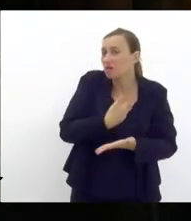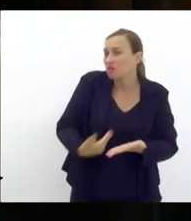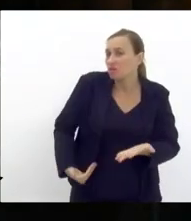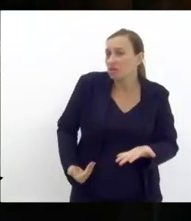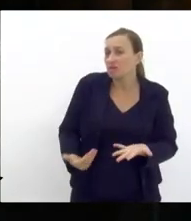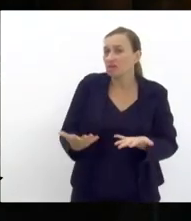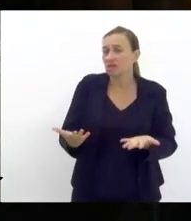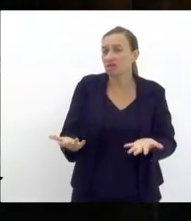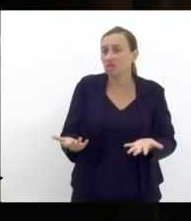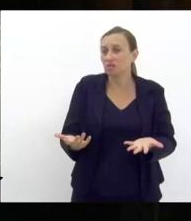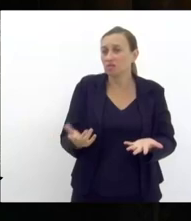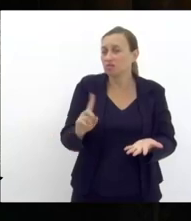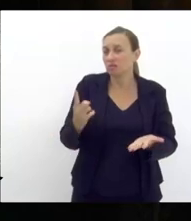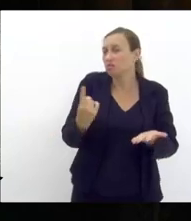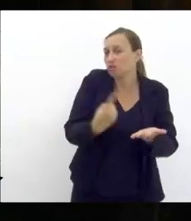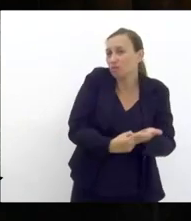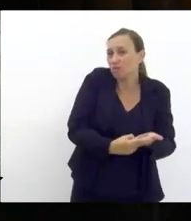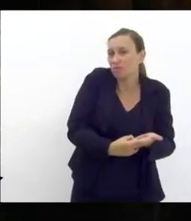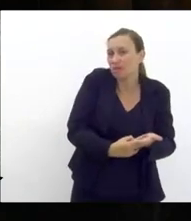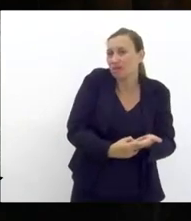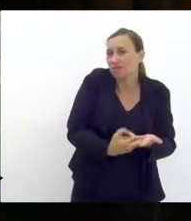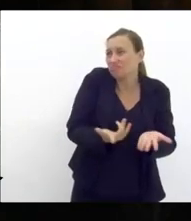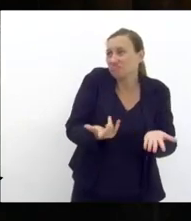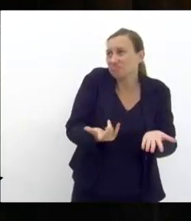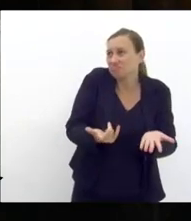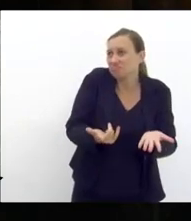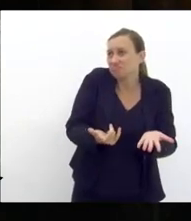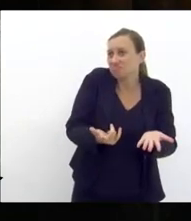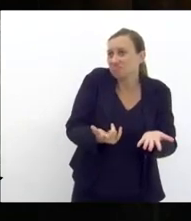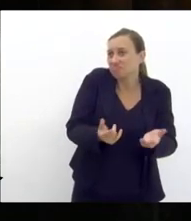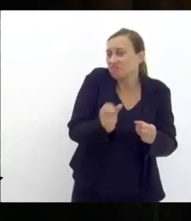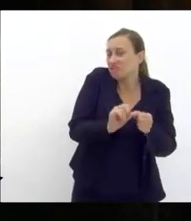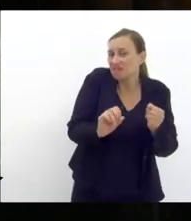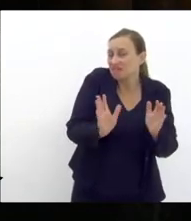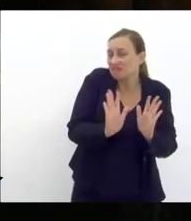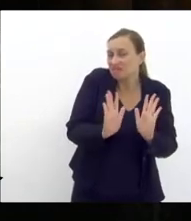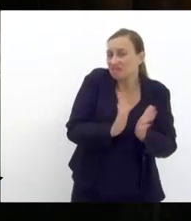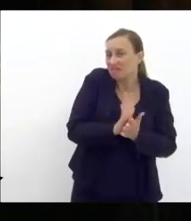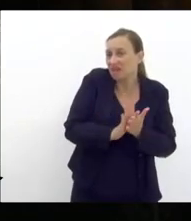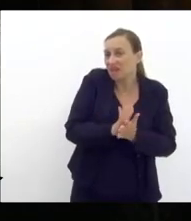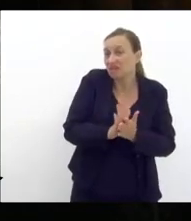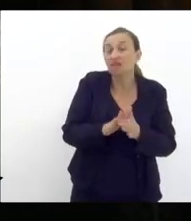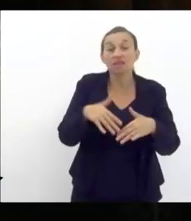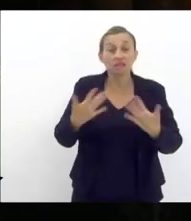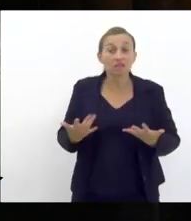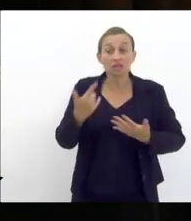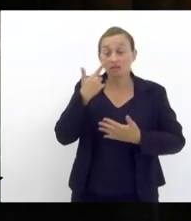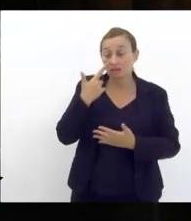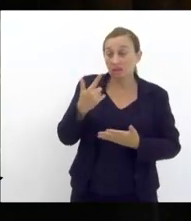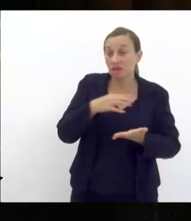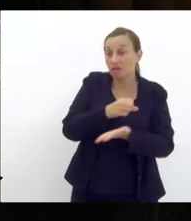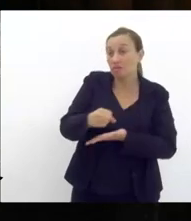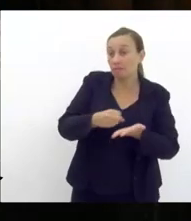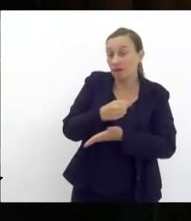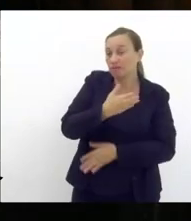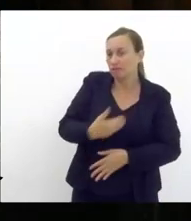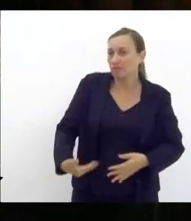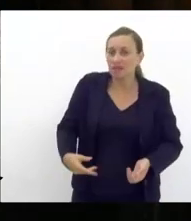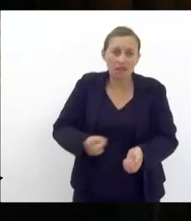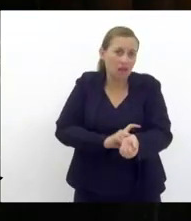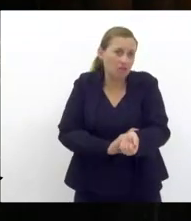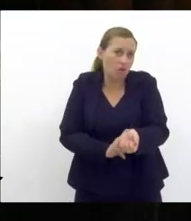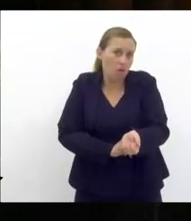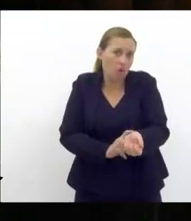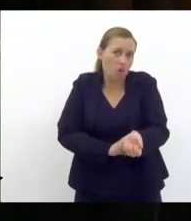sequer se compromete em estabelecer então a gente tá vendo aqui a base do governo desesperada